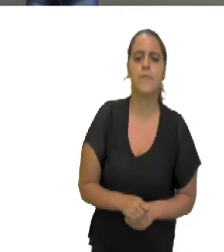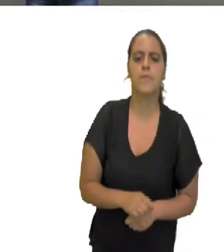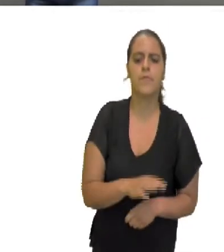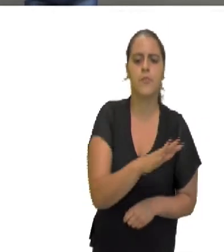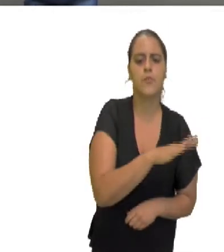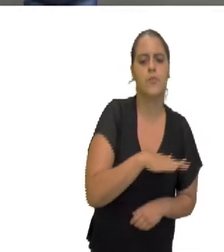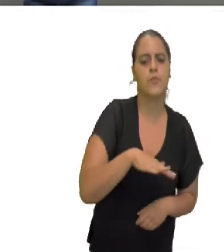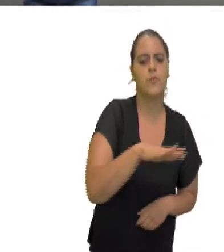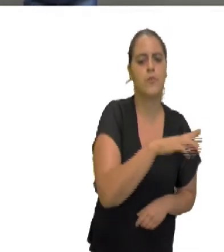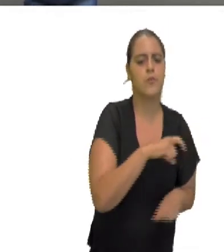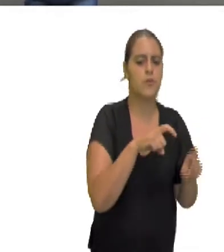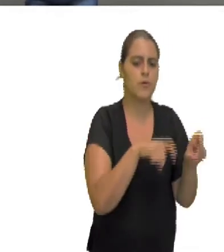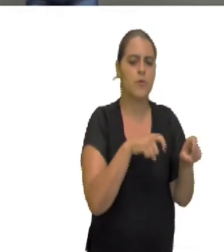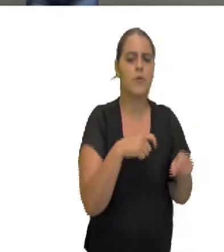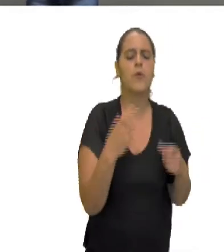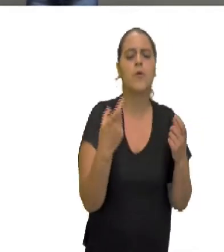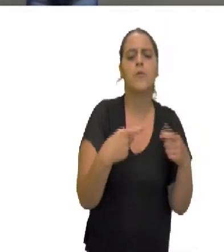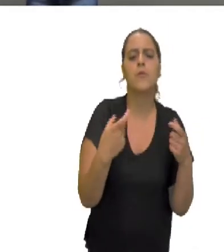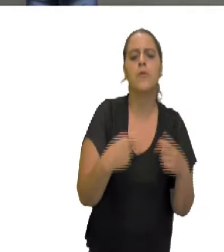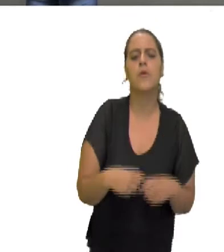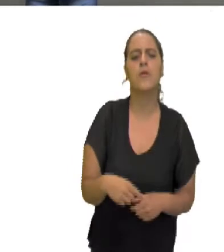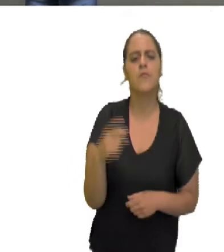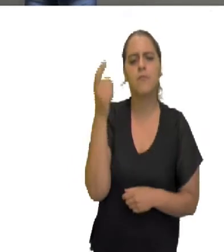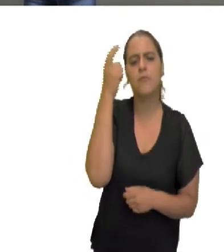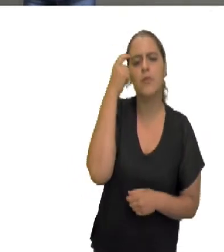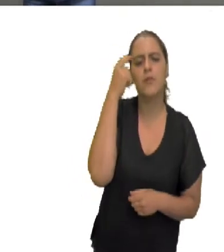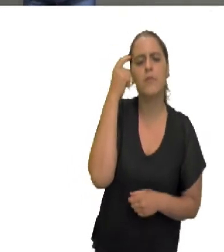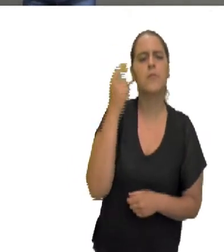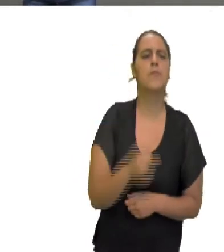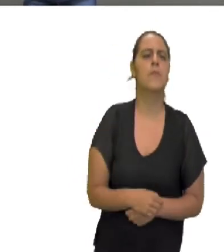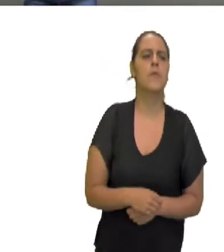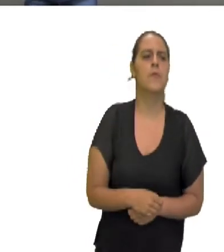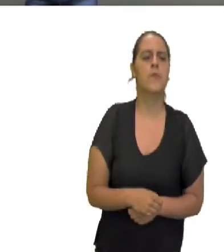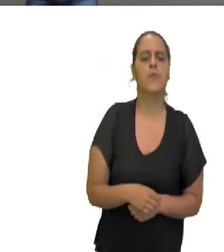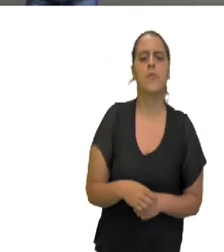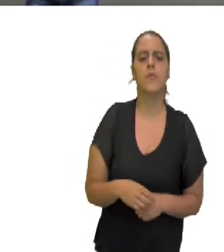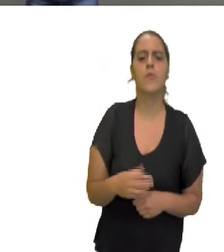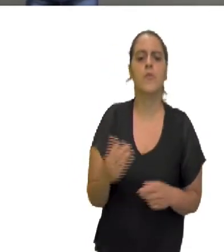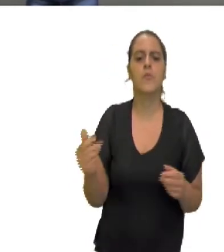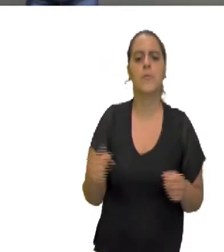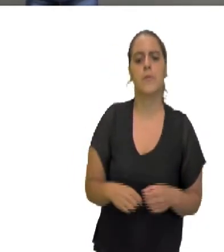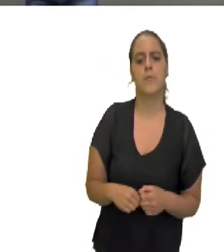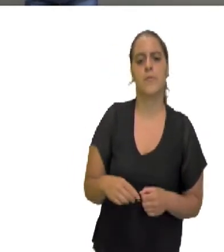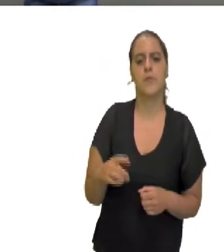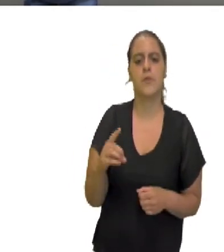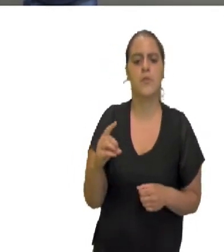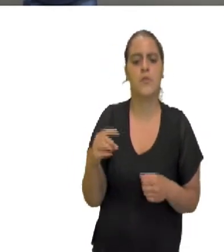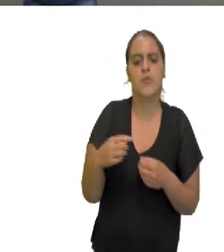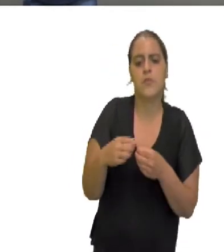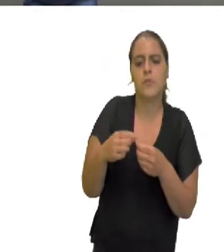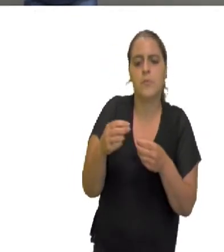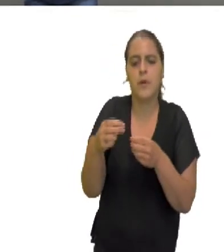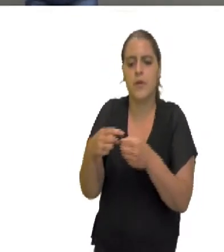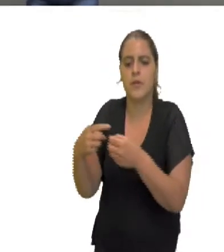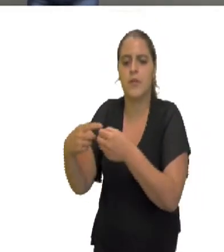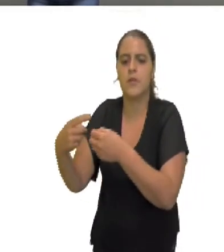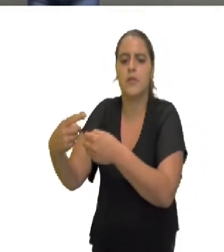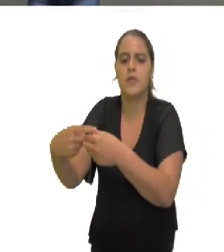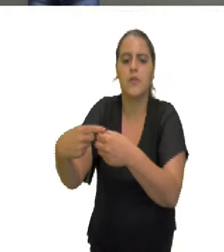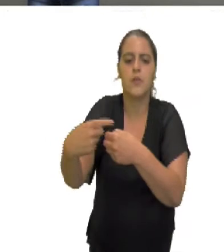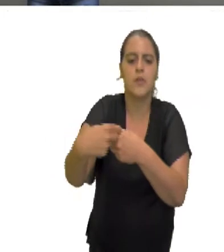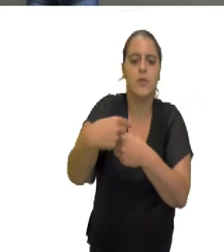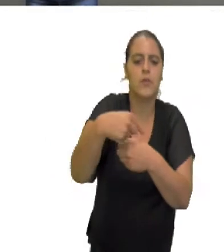zona rural, qual lugar que vem na nossa mente? Os próprios distritos da nossa cidade.